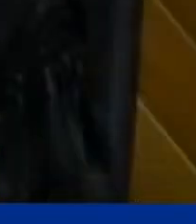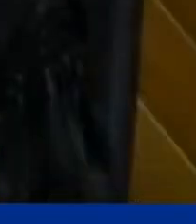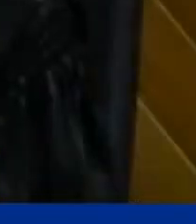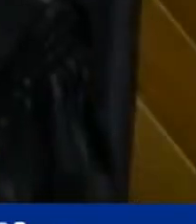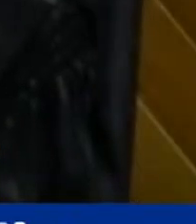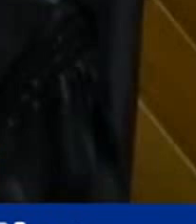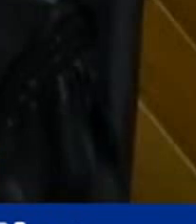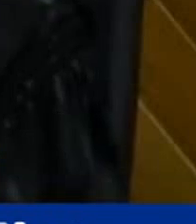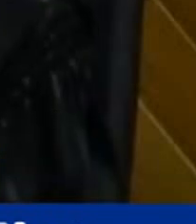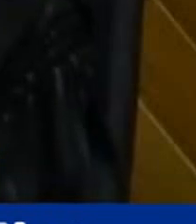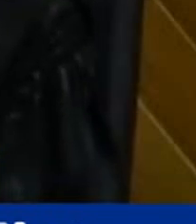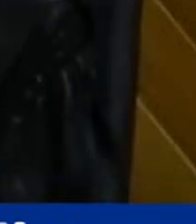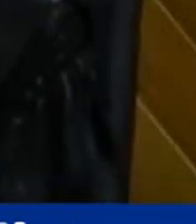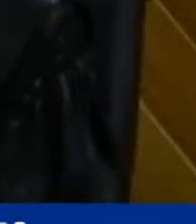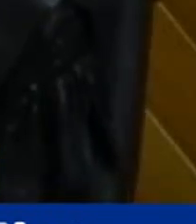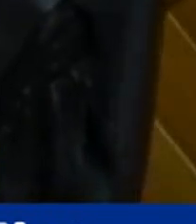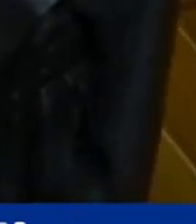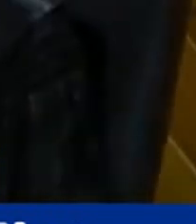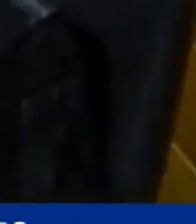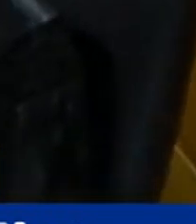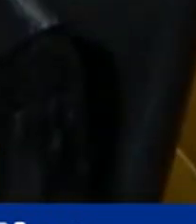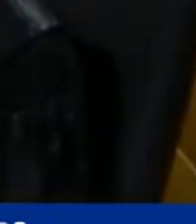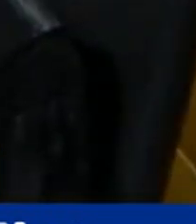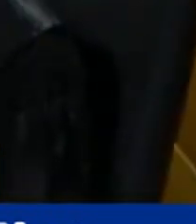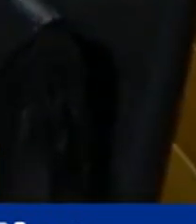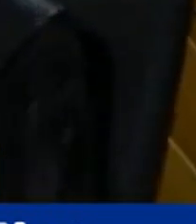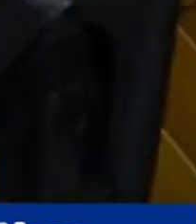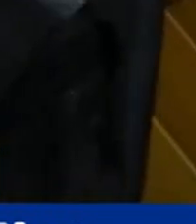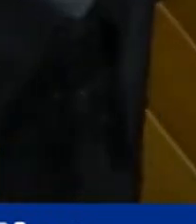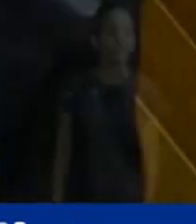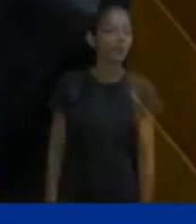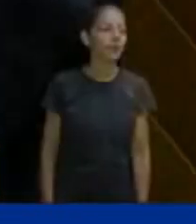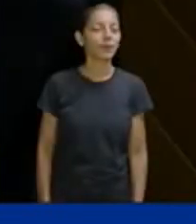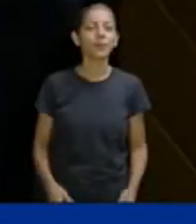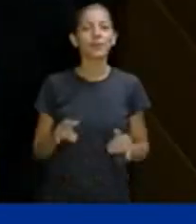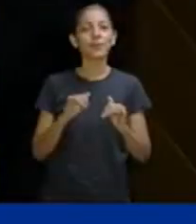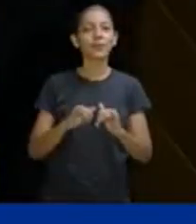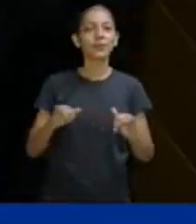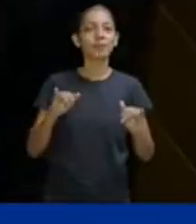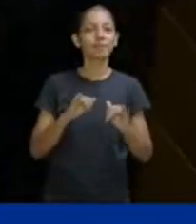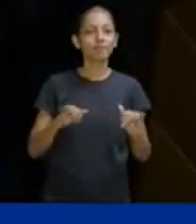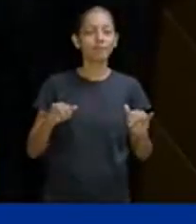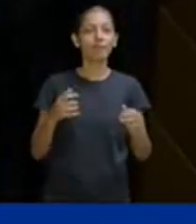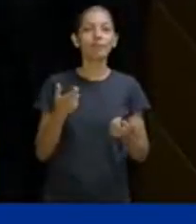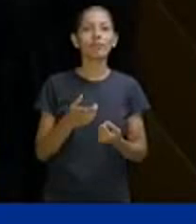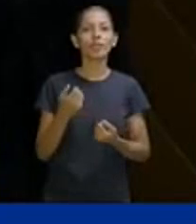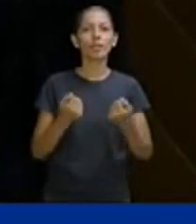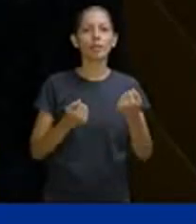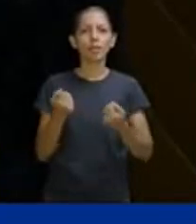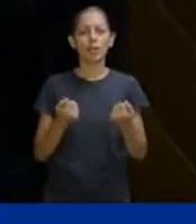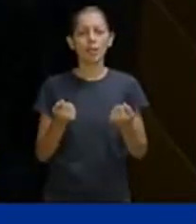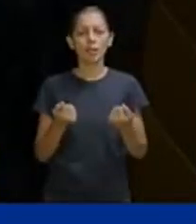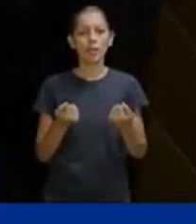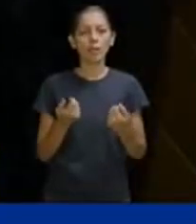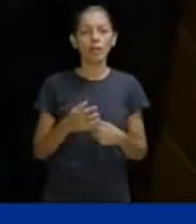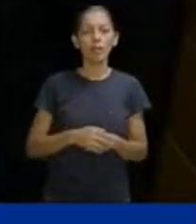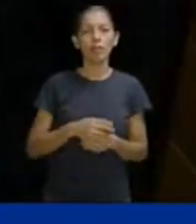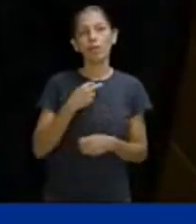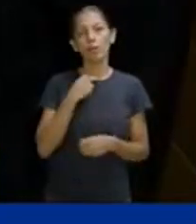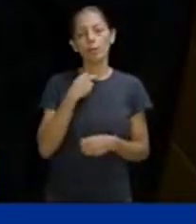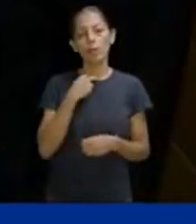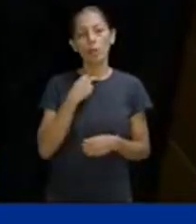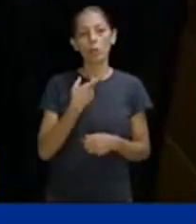fica evidente que se trata de propaganda não permitida no veículo de placa